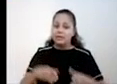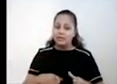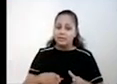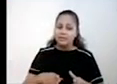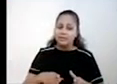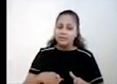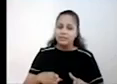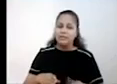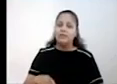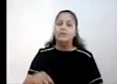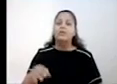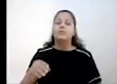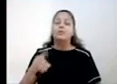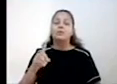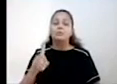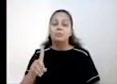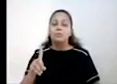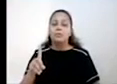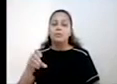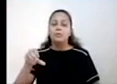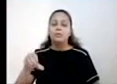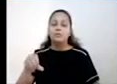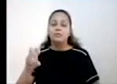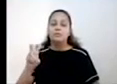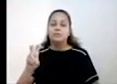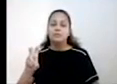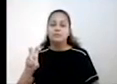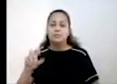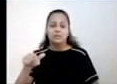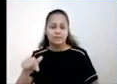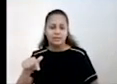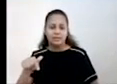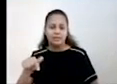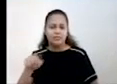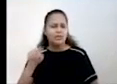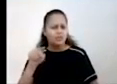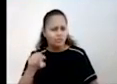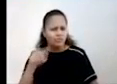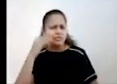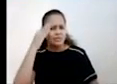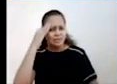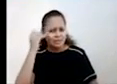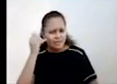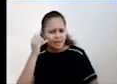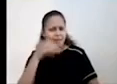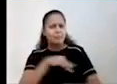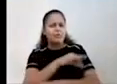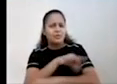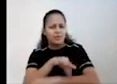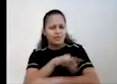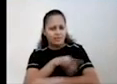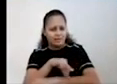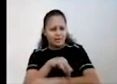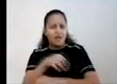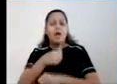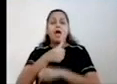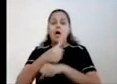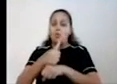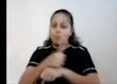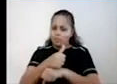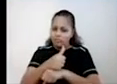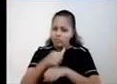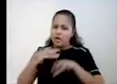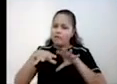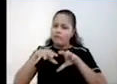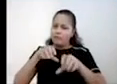em 1957. Você sabe o que é um arquiteto? Arquiteto é um profissional formado em